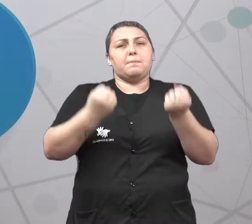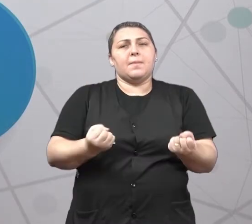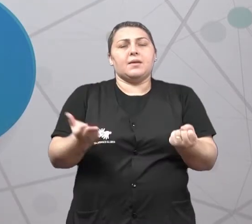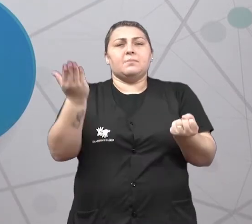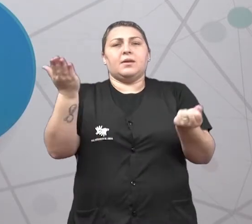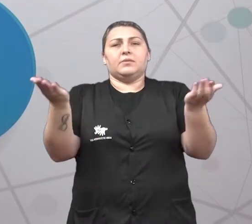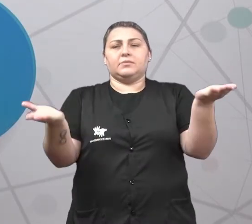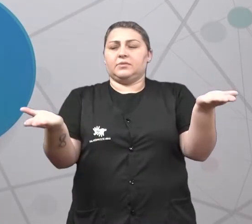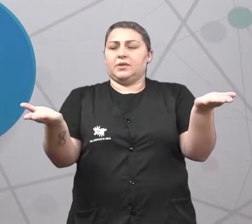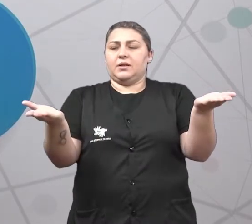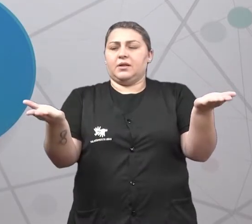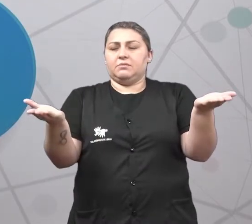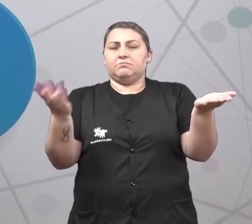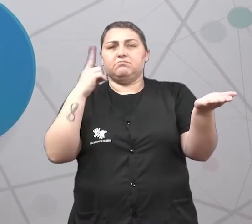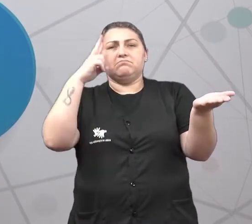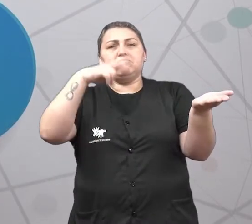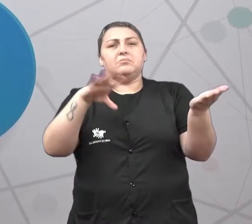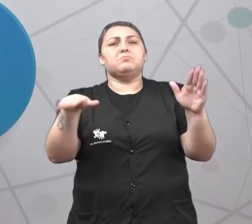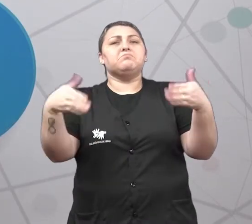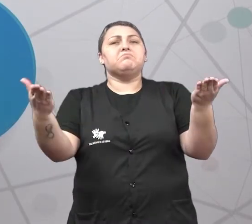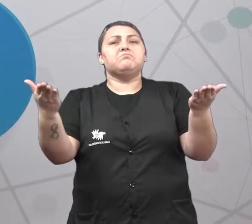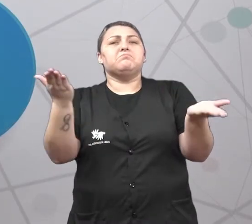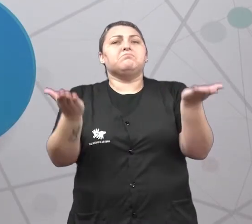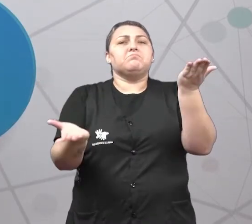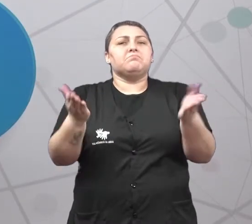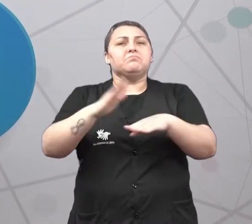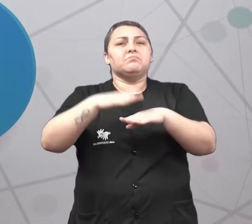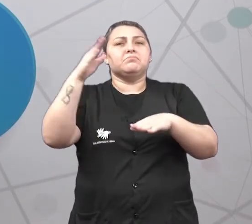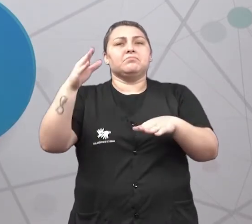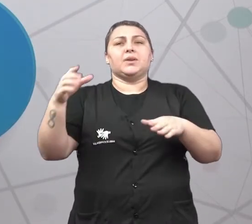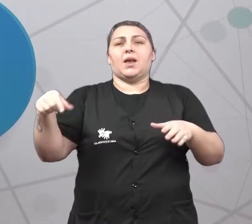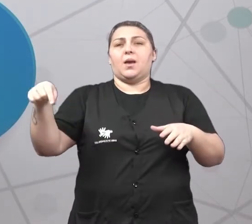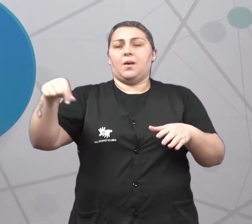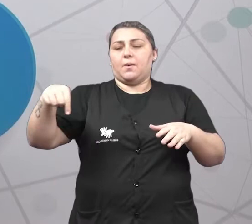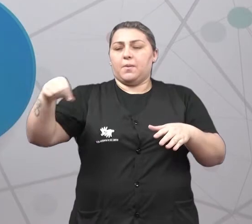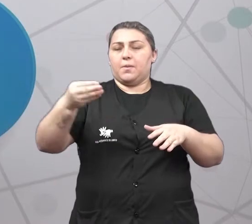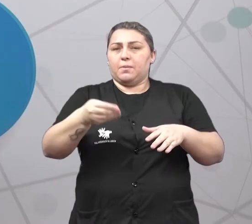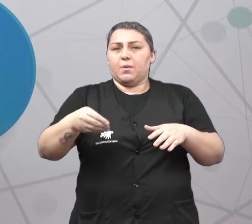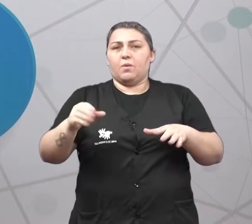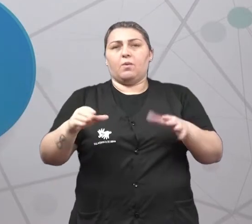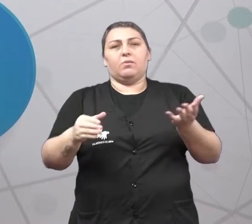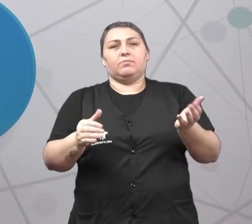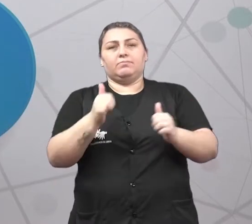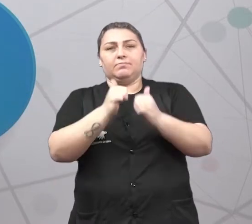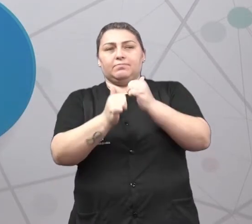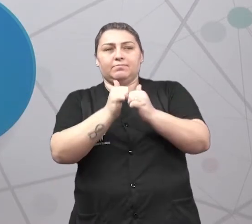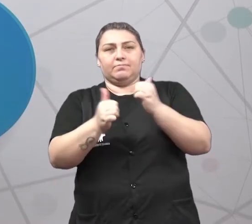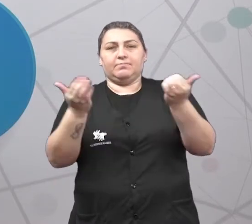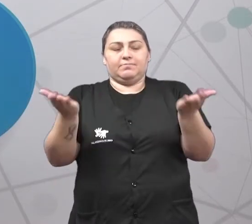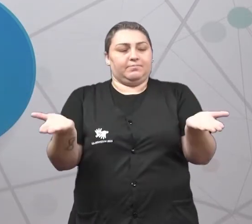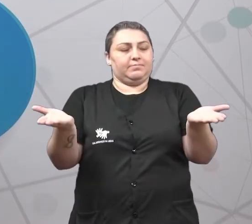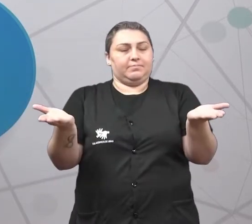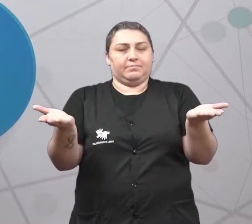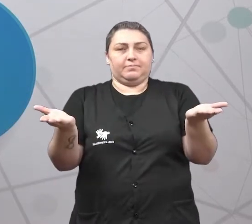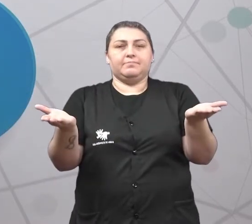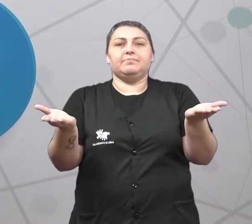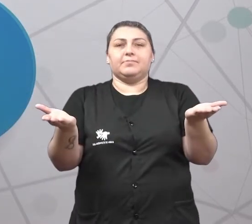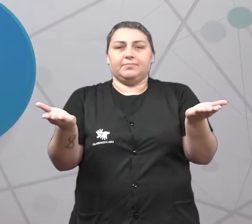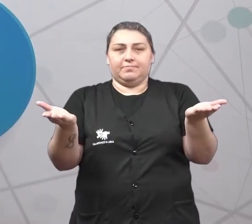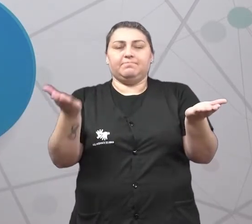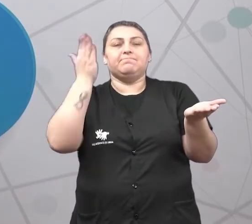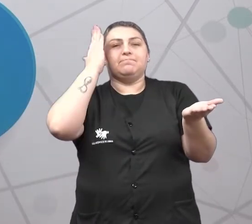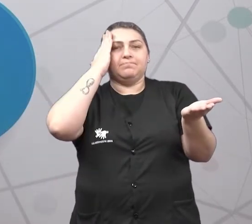Você olhando aqui, o que que você acha que pesa mais? O potinho de fermento ou o quilo de arroz? Logo, você